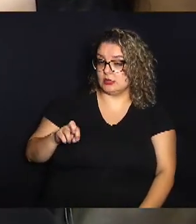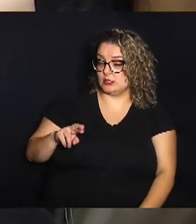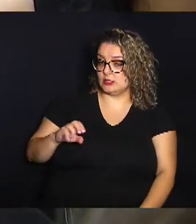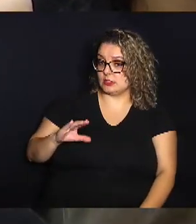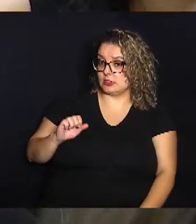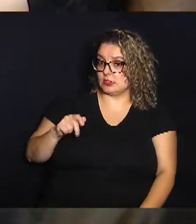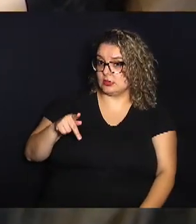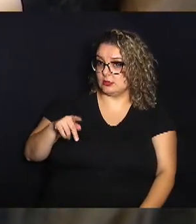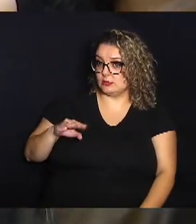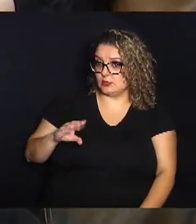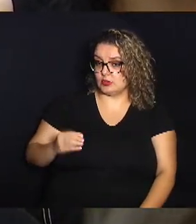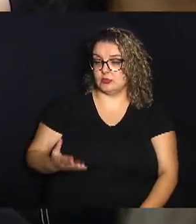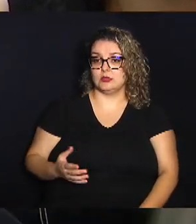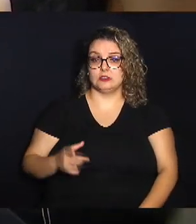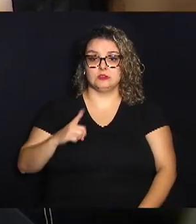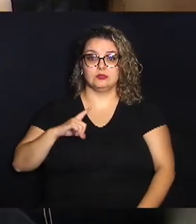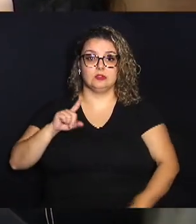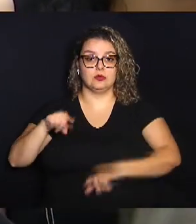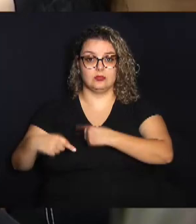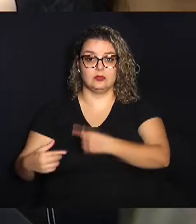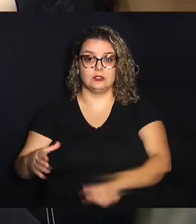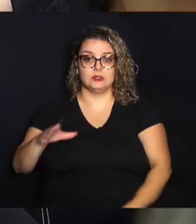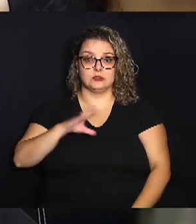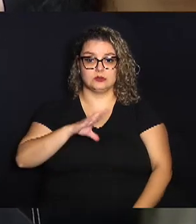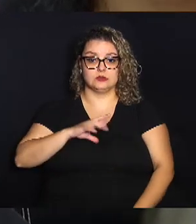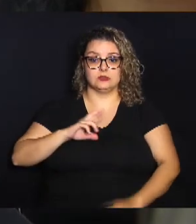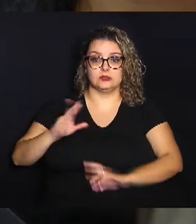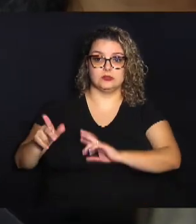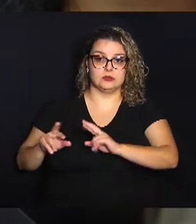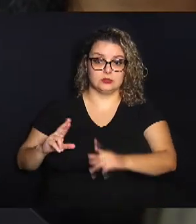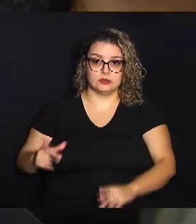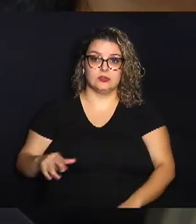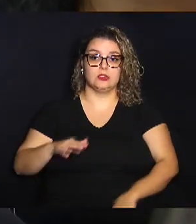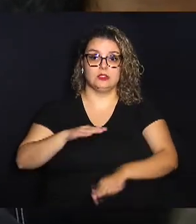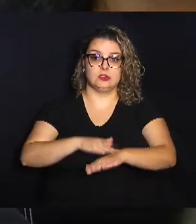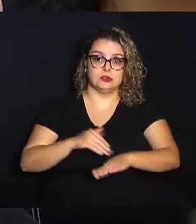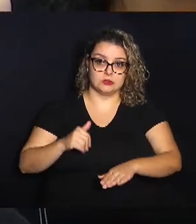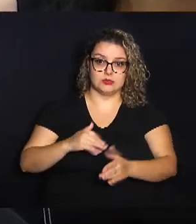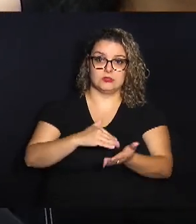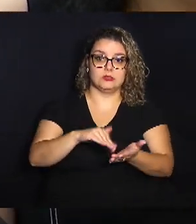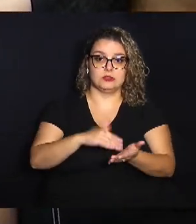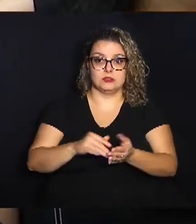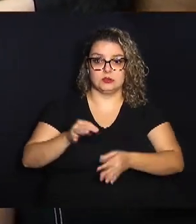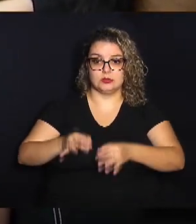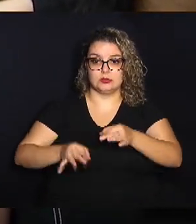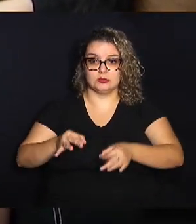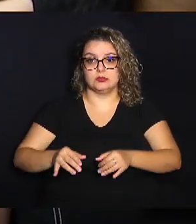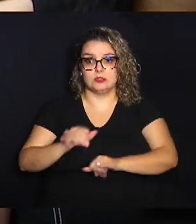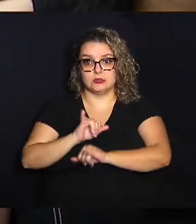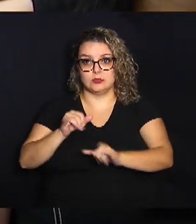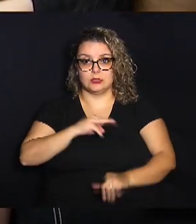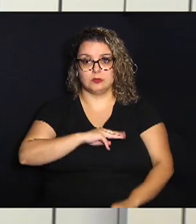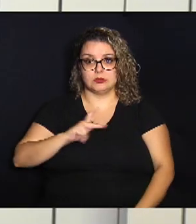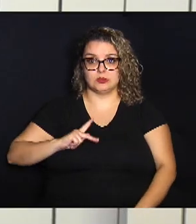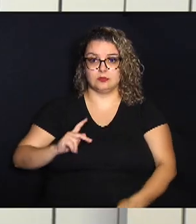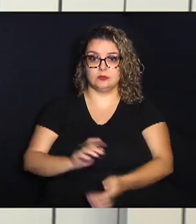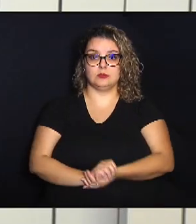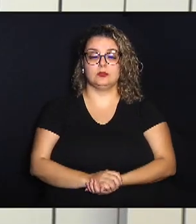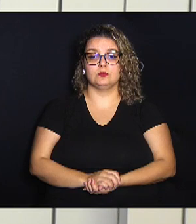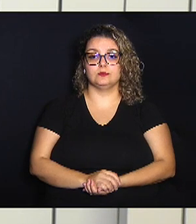que estejam fazendo de forma inadequada, aí será acionada a Secretaria de Justiça que comunicará o Ministério Público.